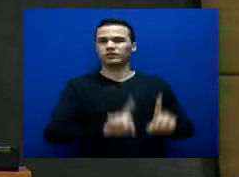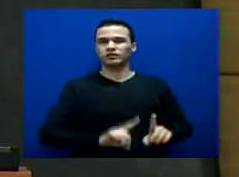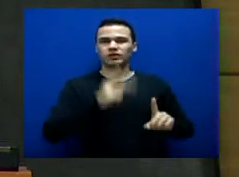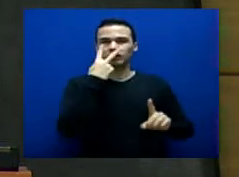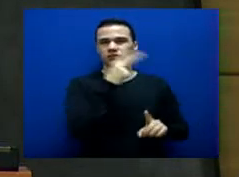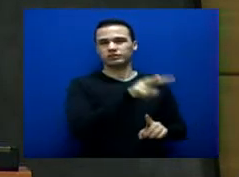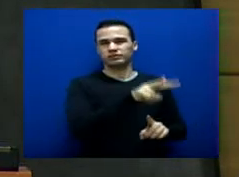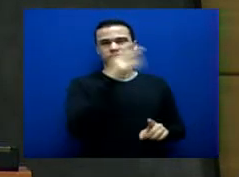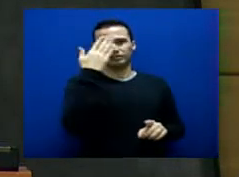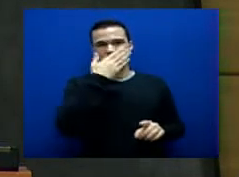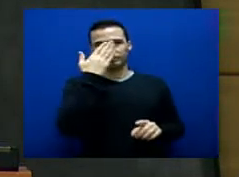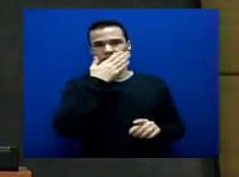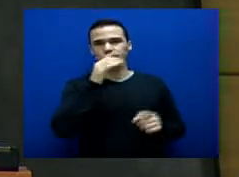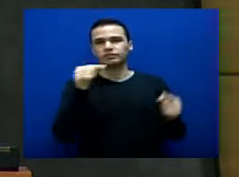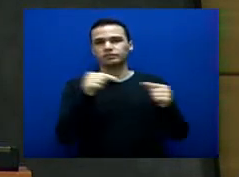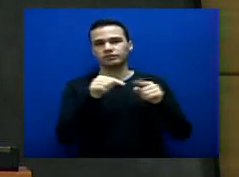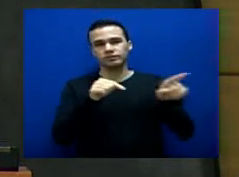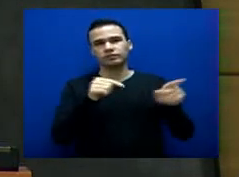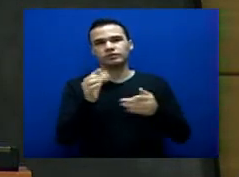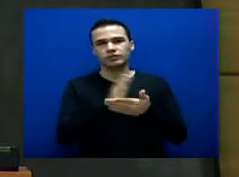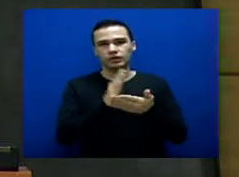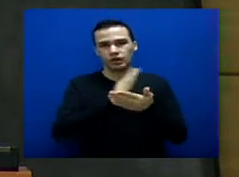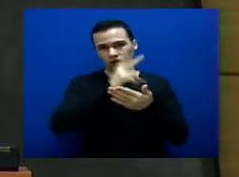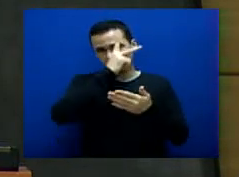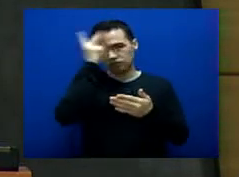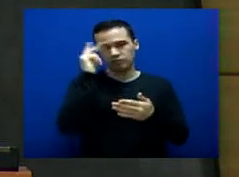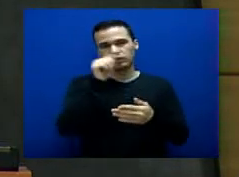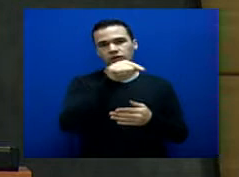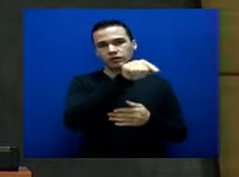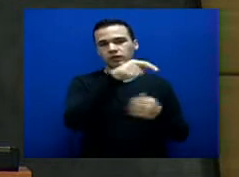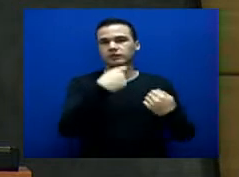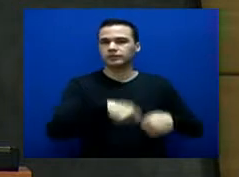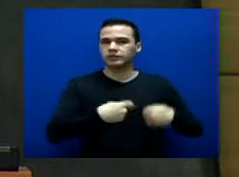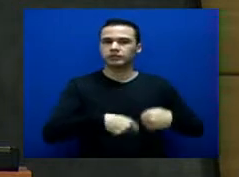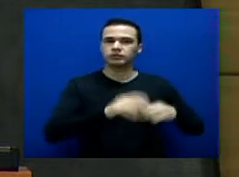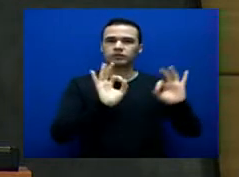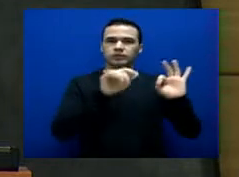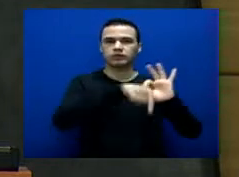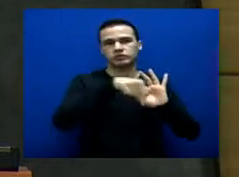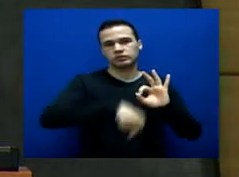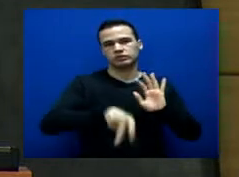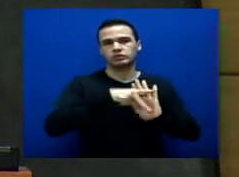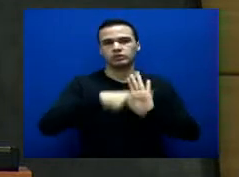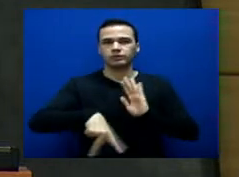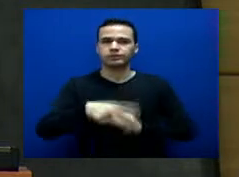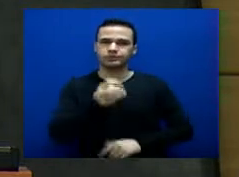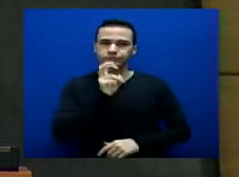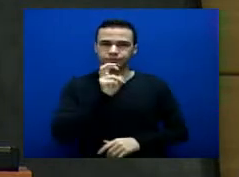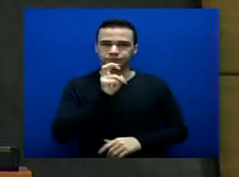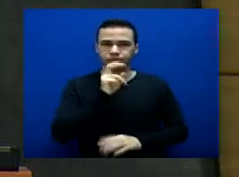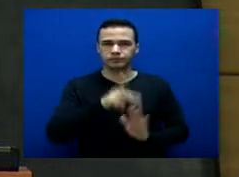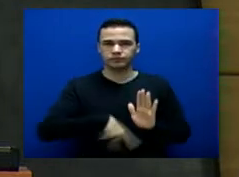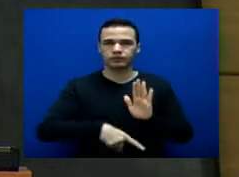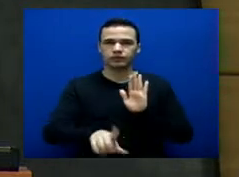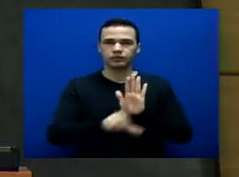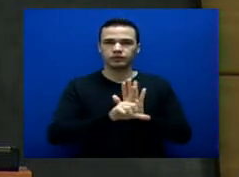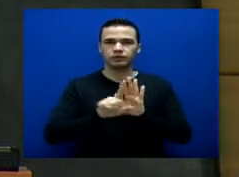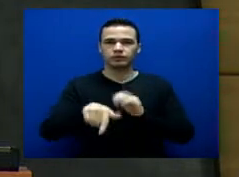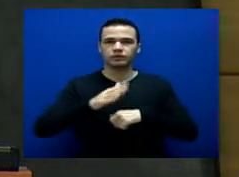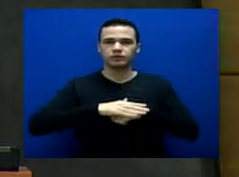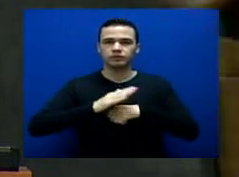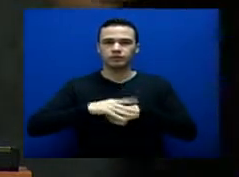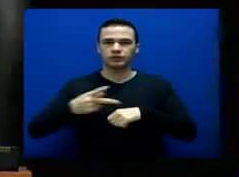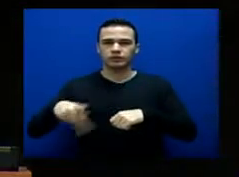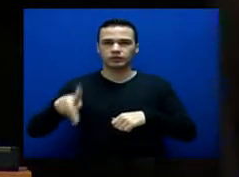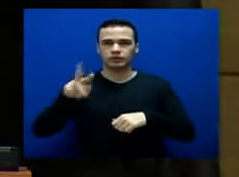a incluindo no rol dos portadores de necessidades especiais de Sorocaba. Projeto de decreto legislativo do vereador